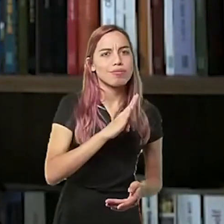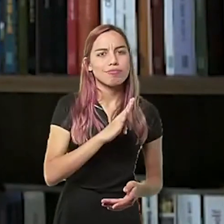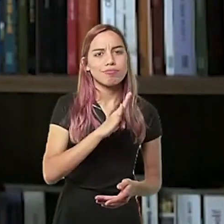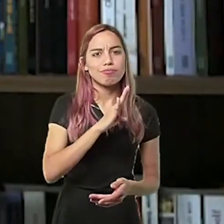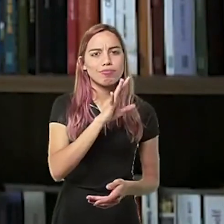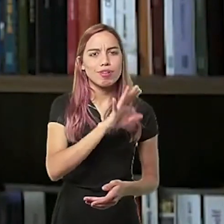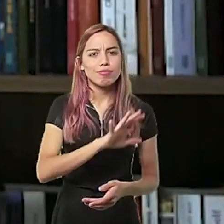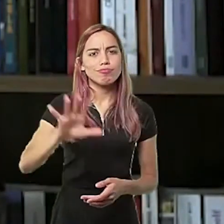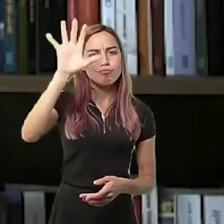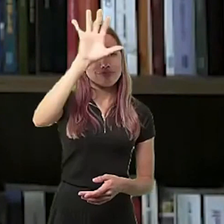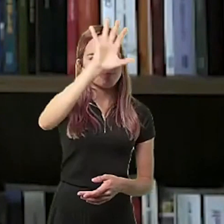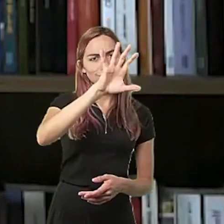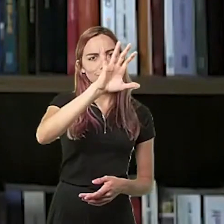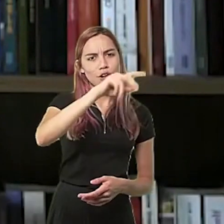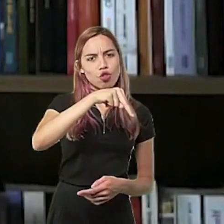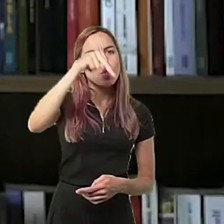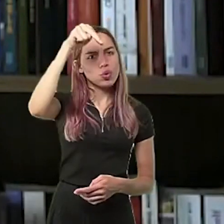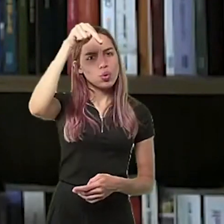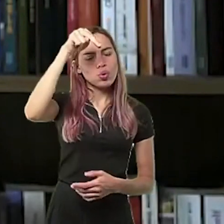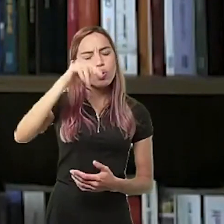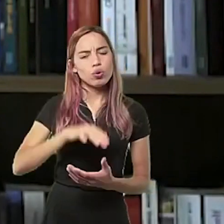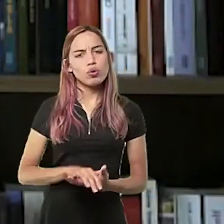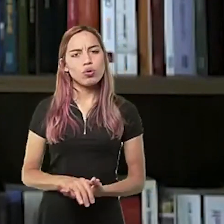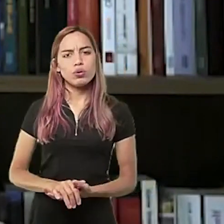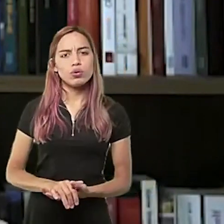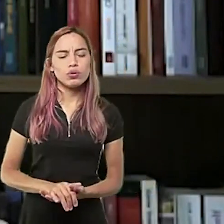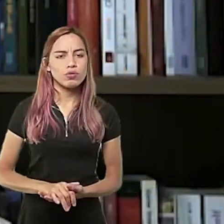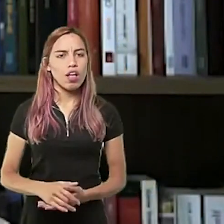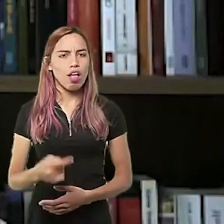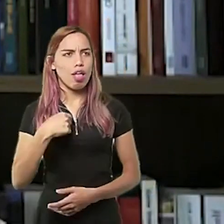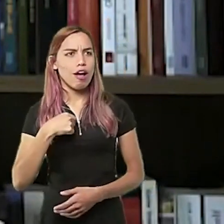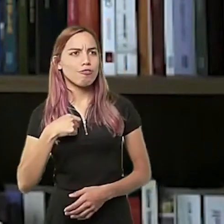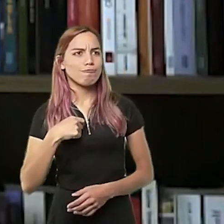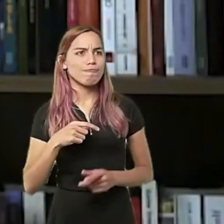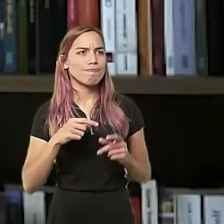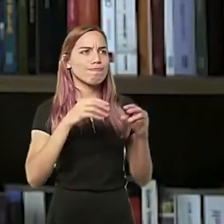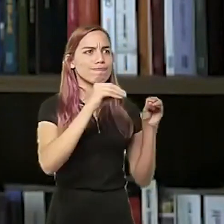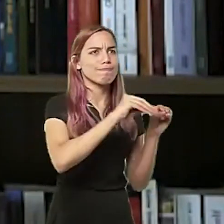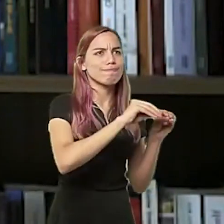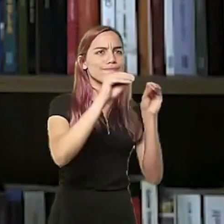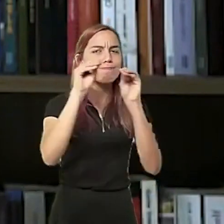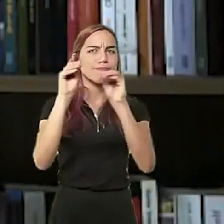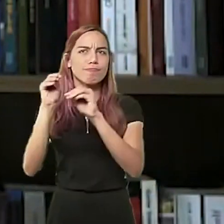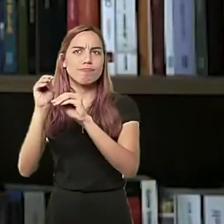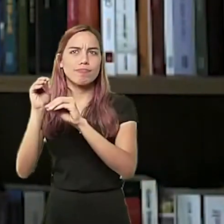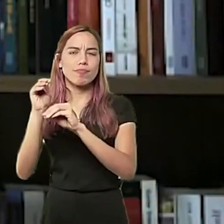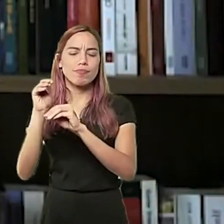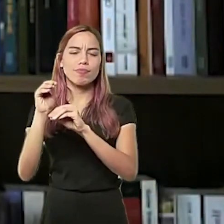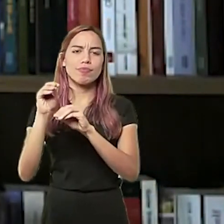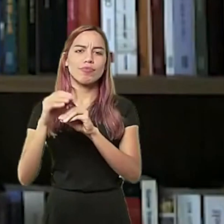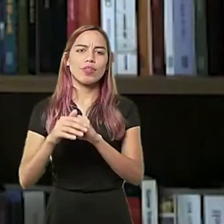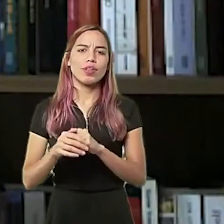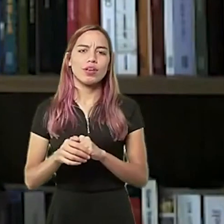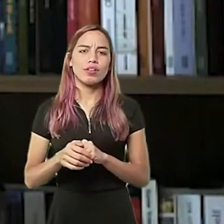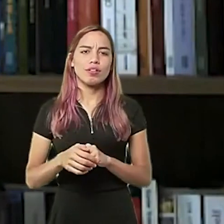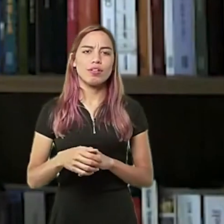falando do Nordeste brasileiro, que é onde eu transitei. Eu morei em Pernambuco, nasci na Bahia, hoje